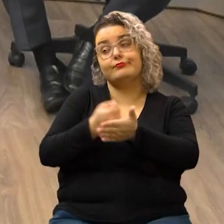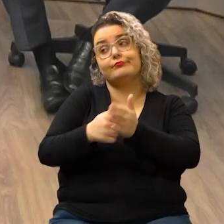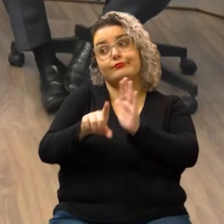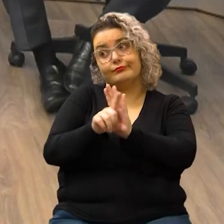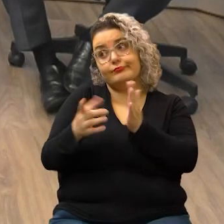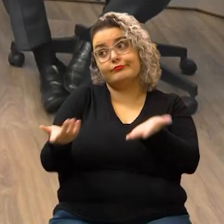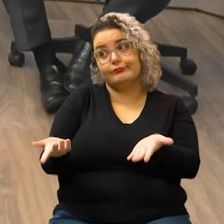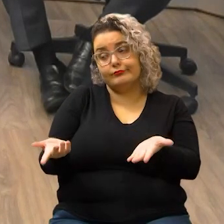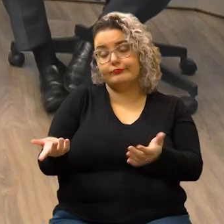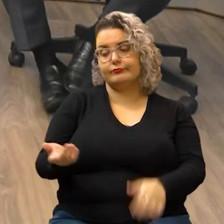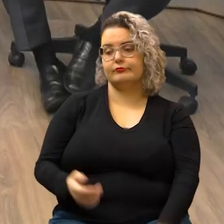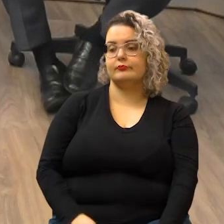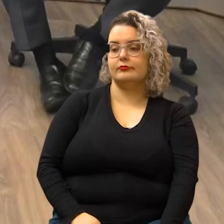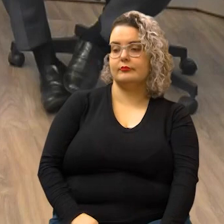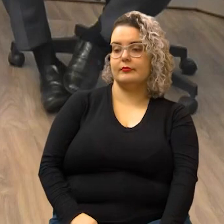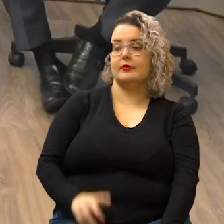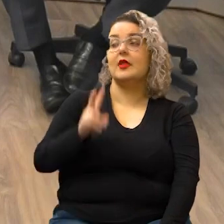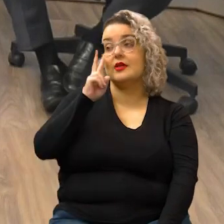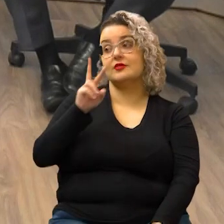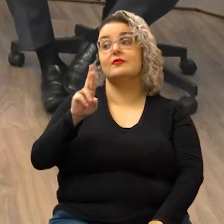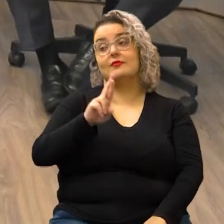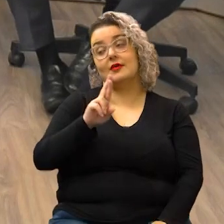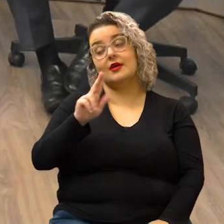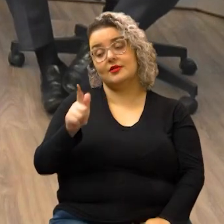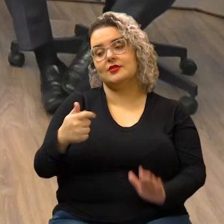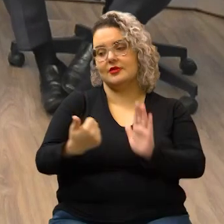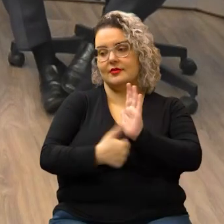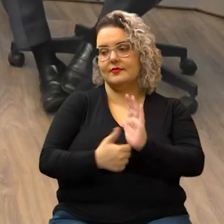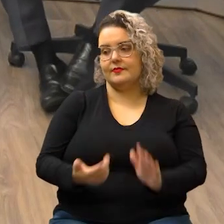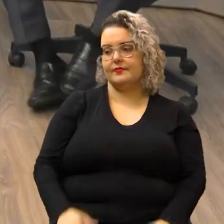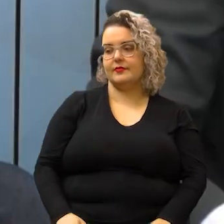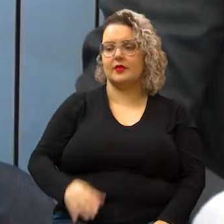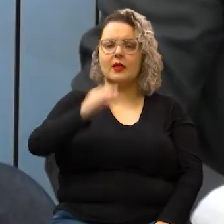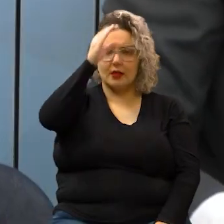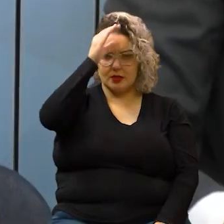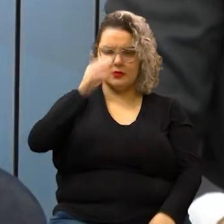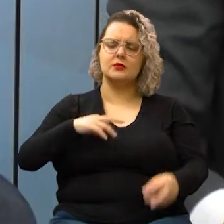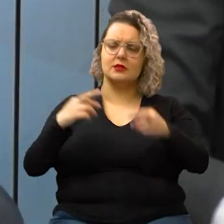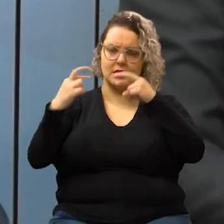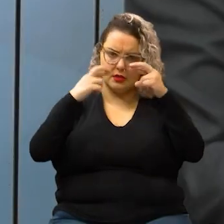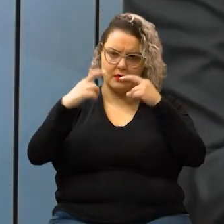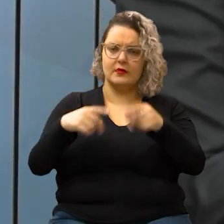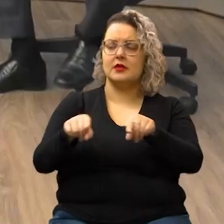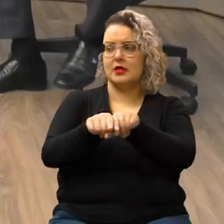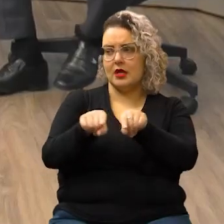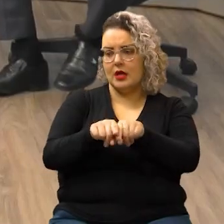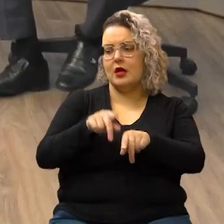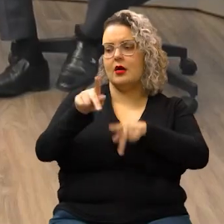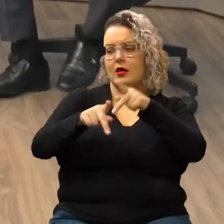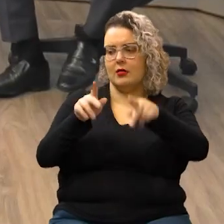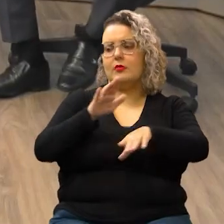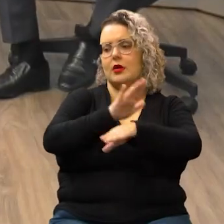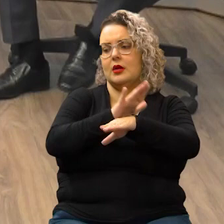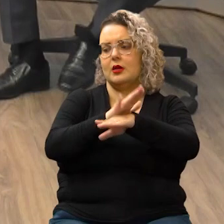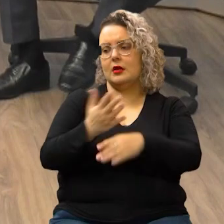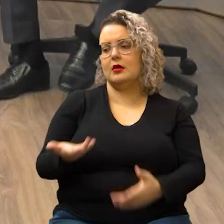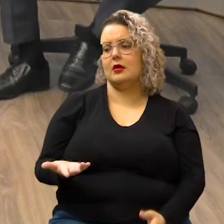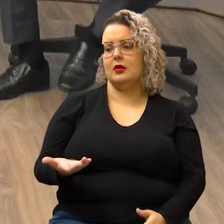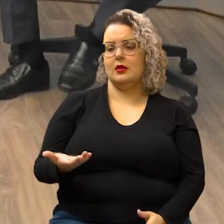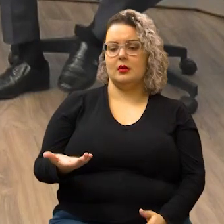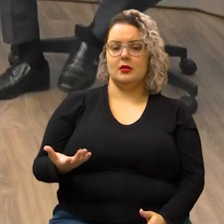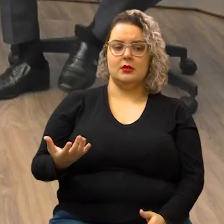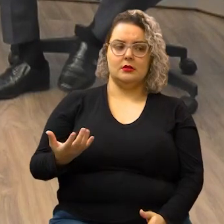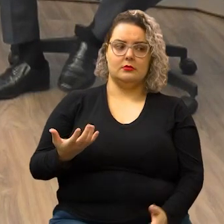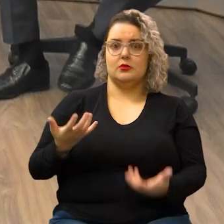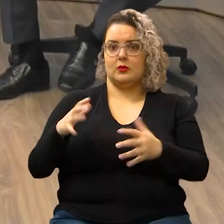Em tese, deixa eu ver o RG. E o cidadão fiscalizar também, né? A população ajudar. Né? Se eu não quero com